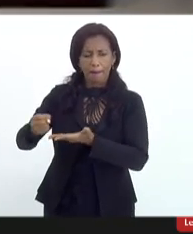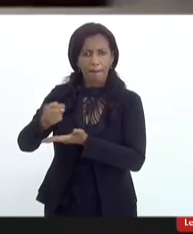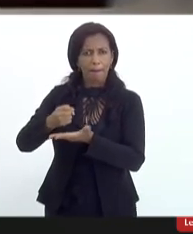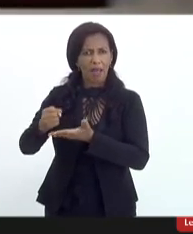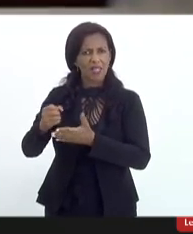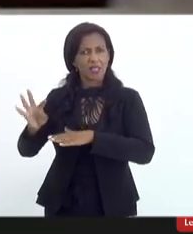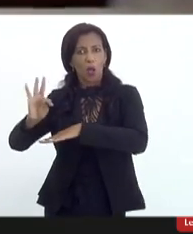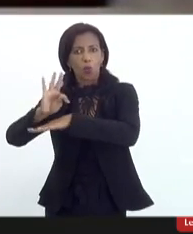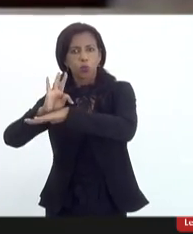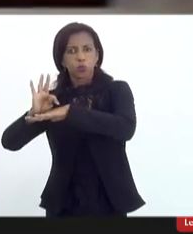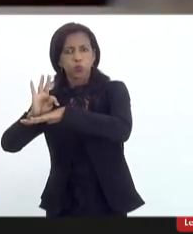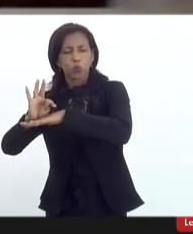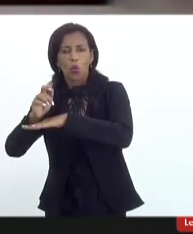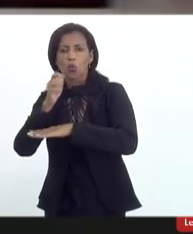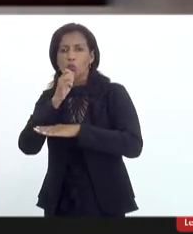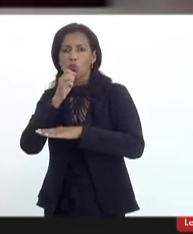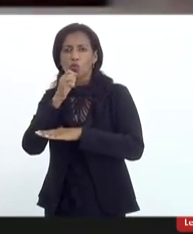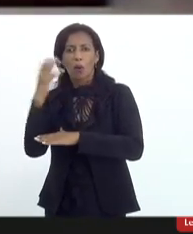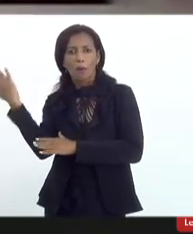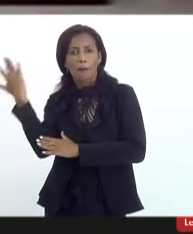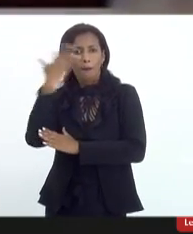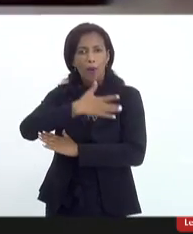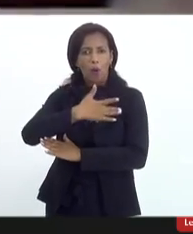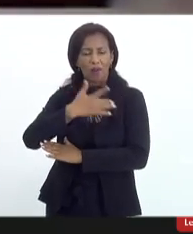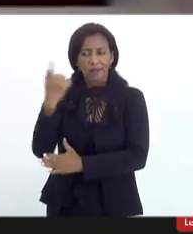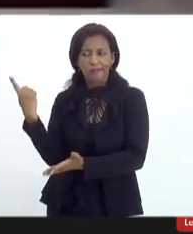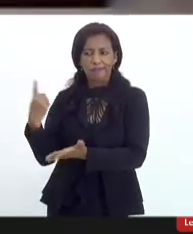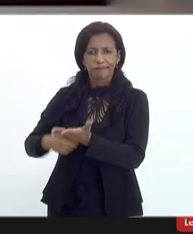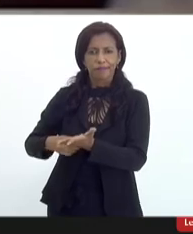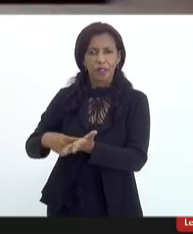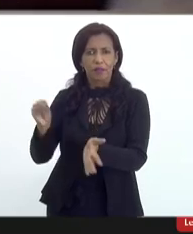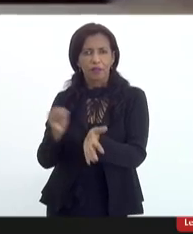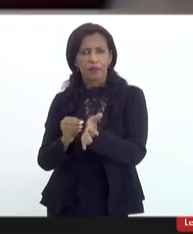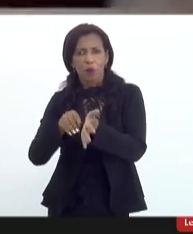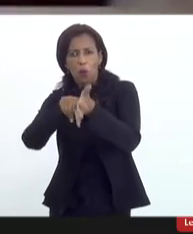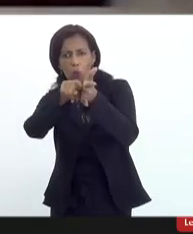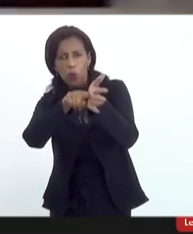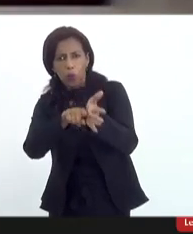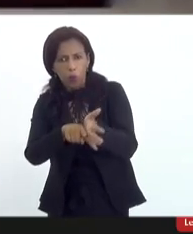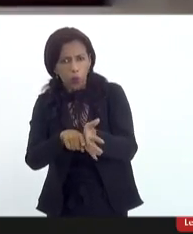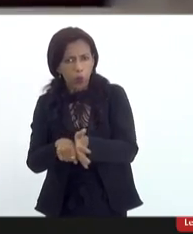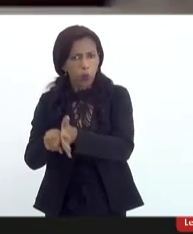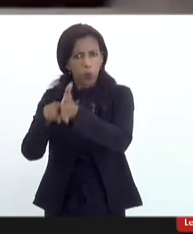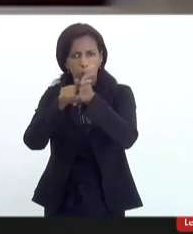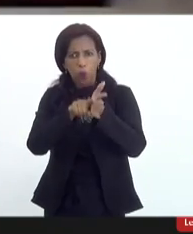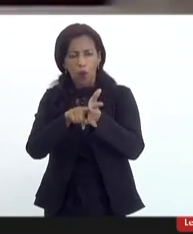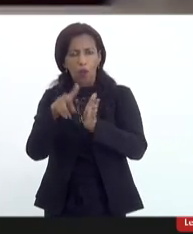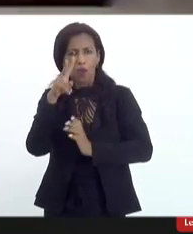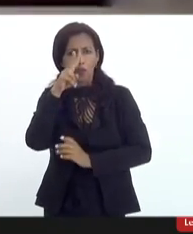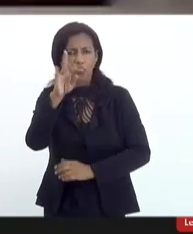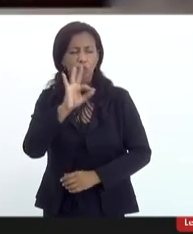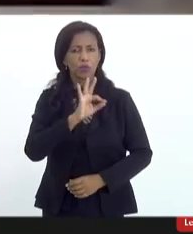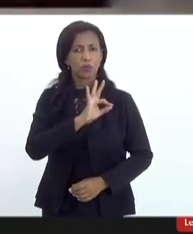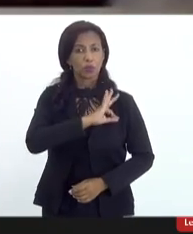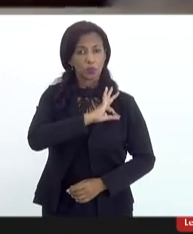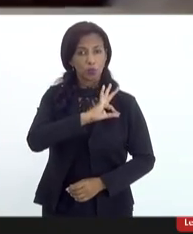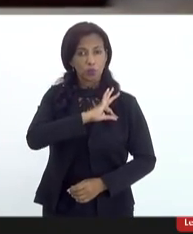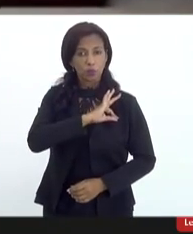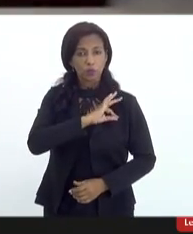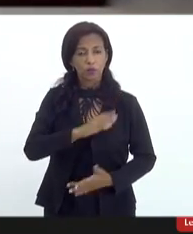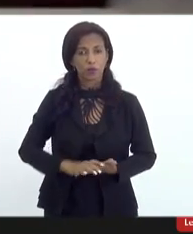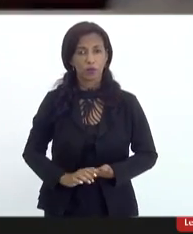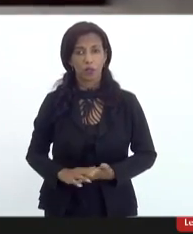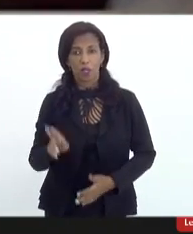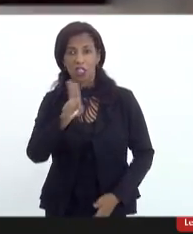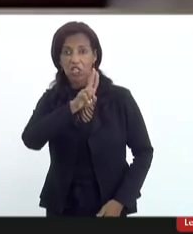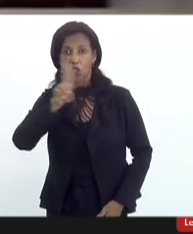sem qualquer provas concretas, sem investigações sérias, conclusivas, as forças policiais, em